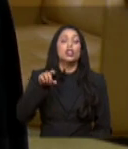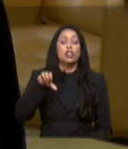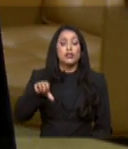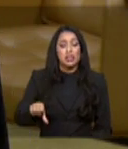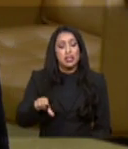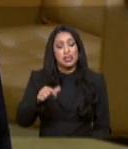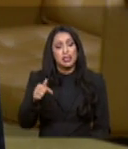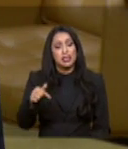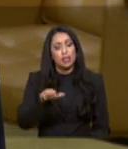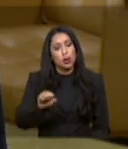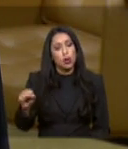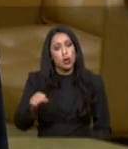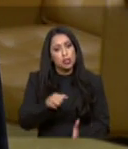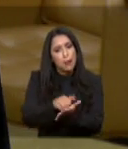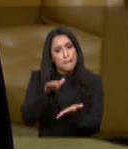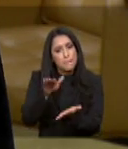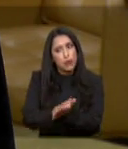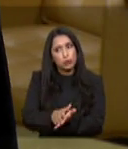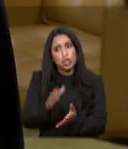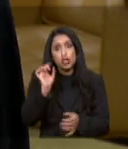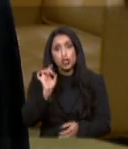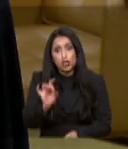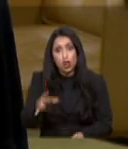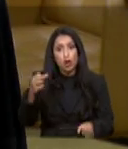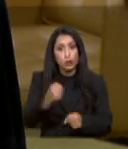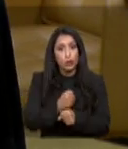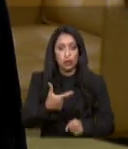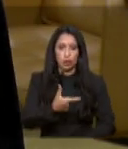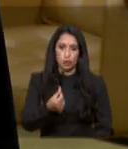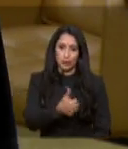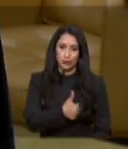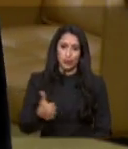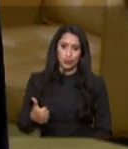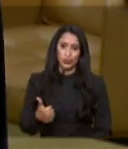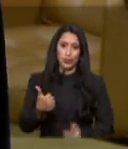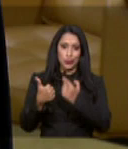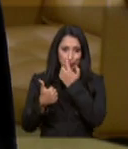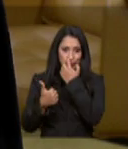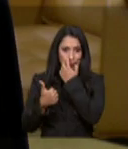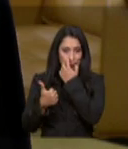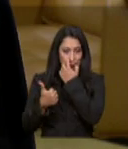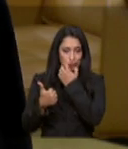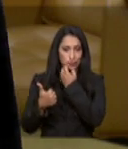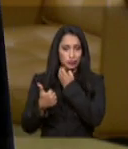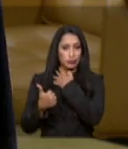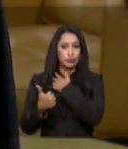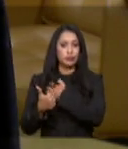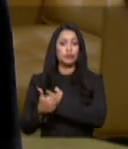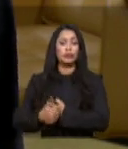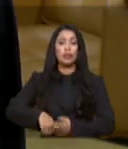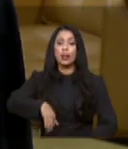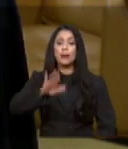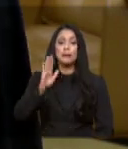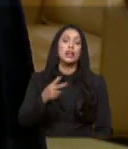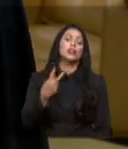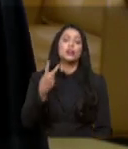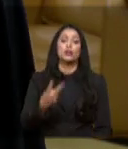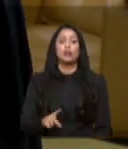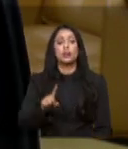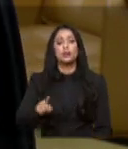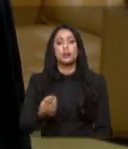3.968 autos de infração só no ano de 2021, ministro Ricardo Lewandowski, que resultam no valor inicial de mais de